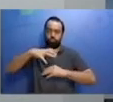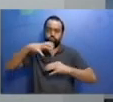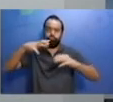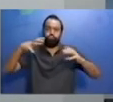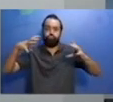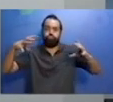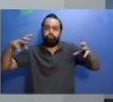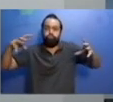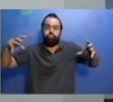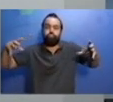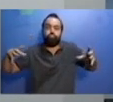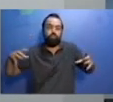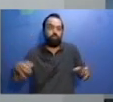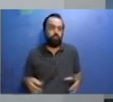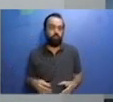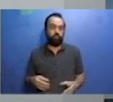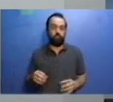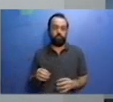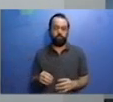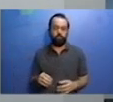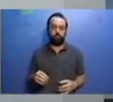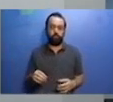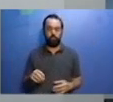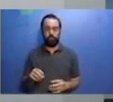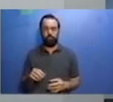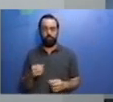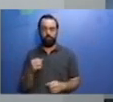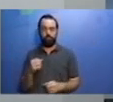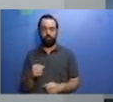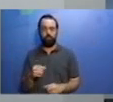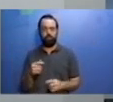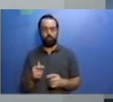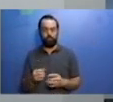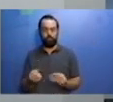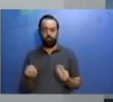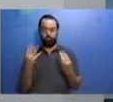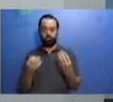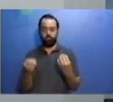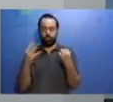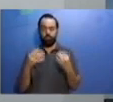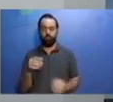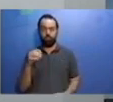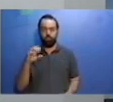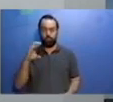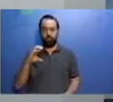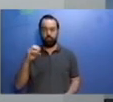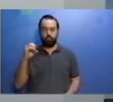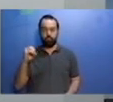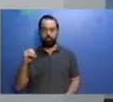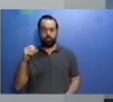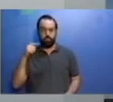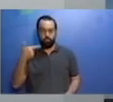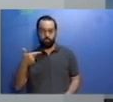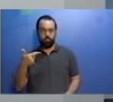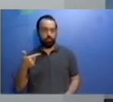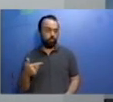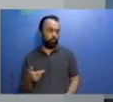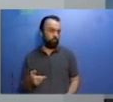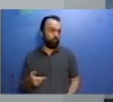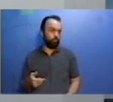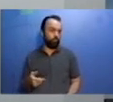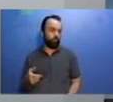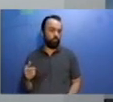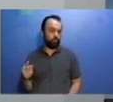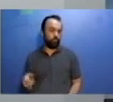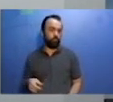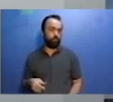do fermento, de produção de gás carbônico. Percebam algumas bolhas de ar presentes no meio do pão. É região de acúmulo de